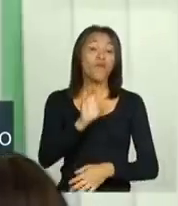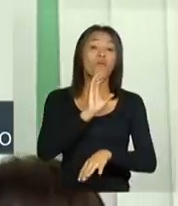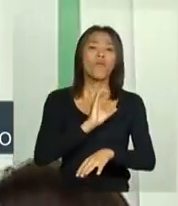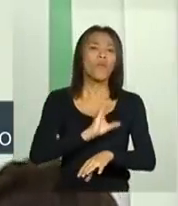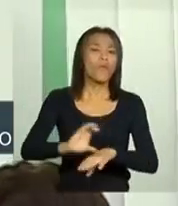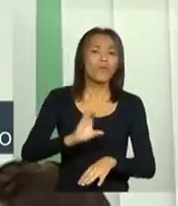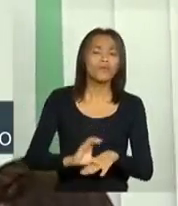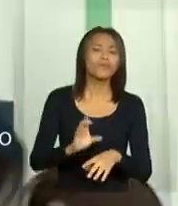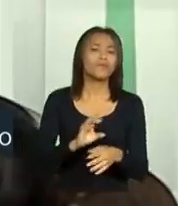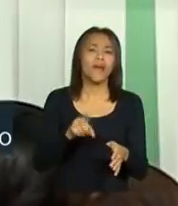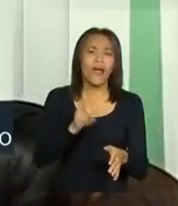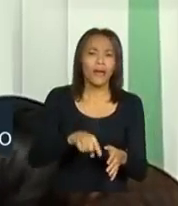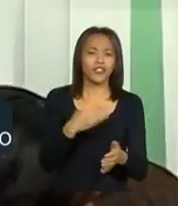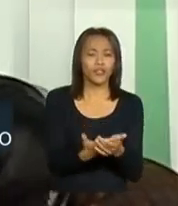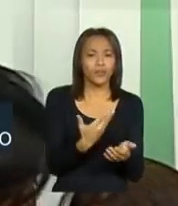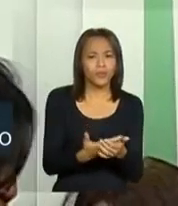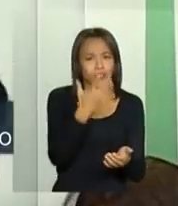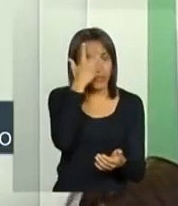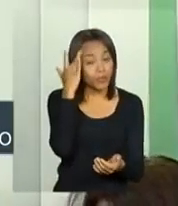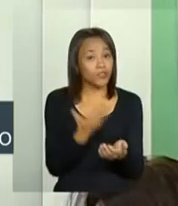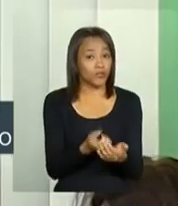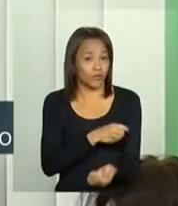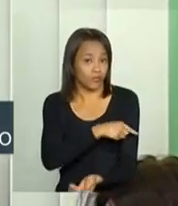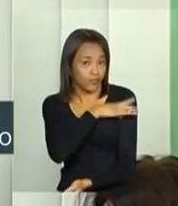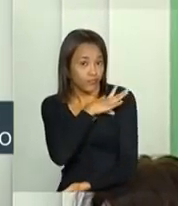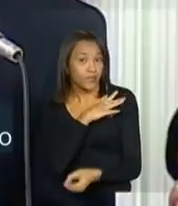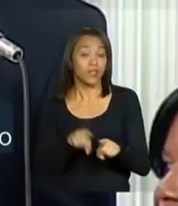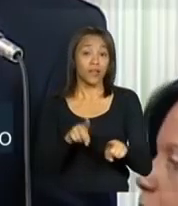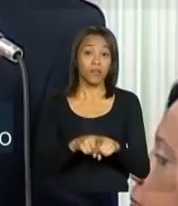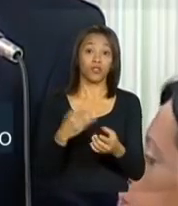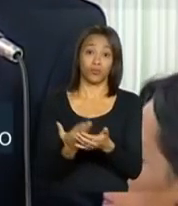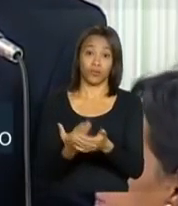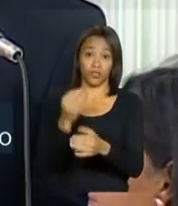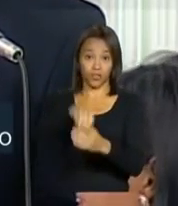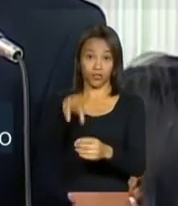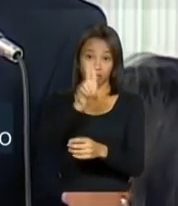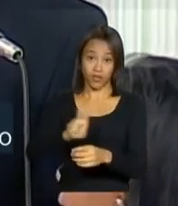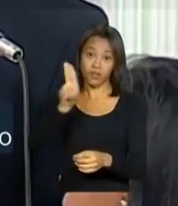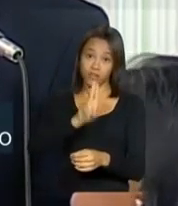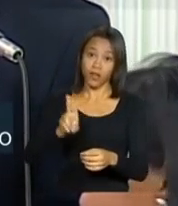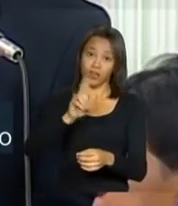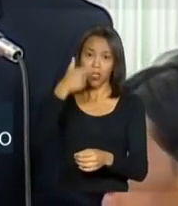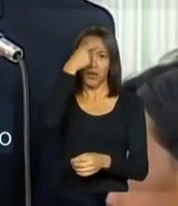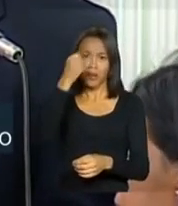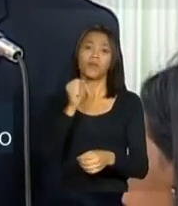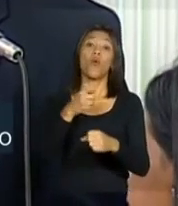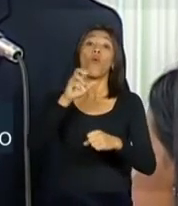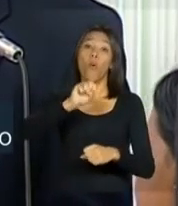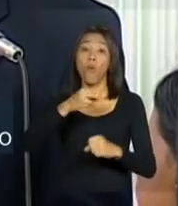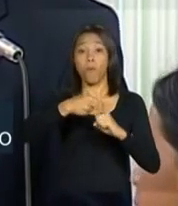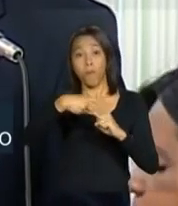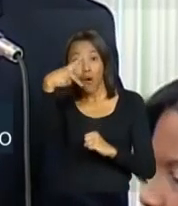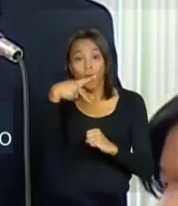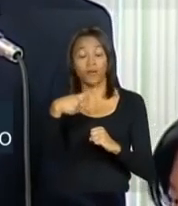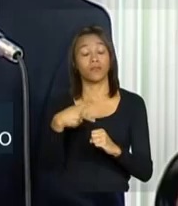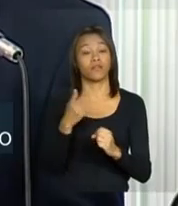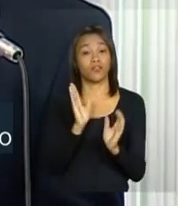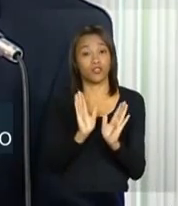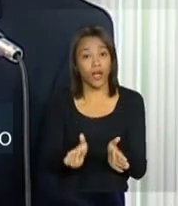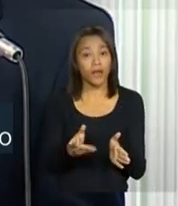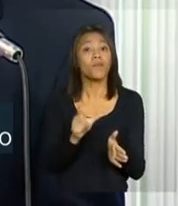para estudantes de ensino médio e de artigos científicos para estudantes de graduação, graduados e pós-graduados, e que tem por